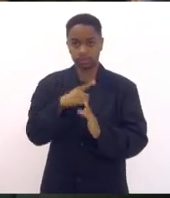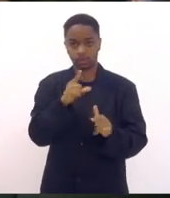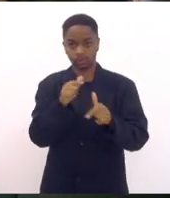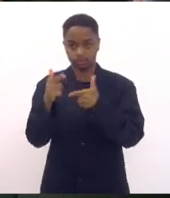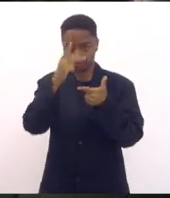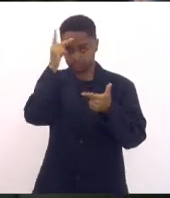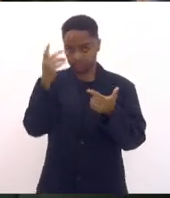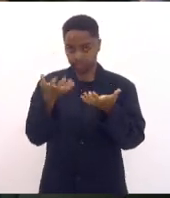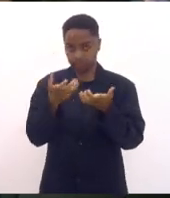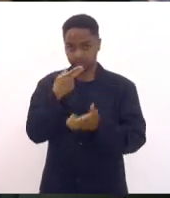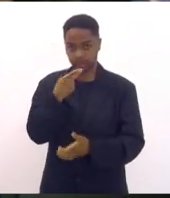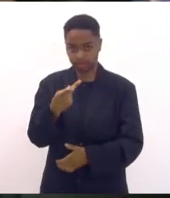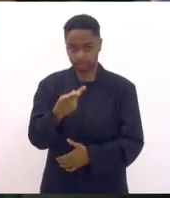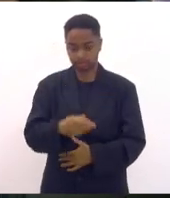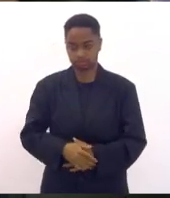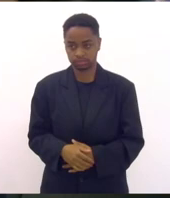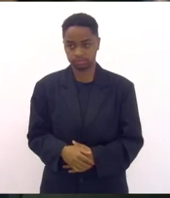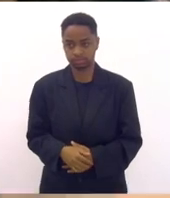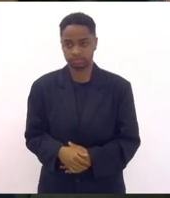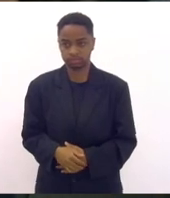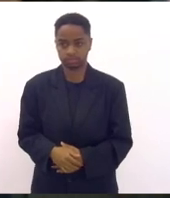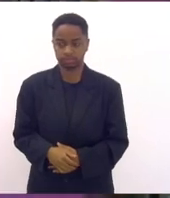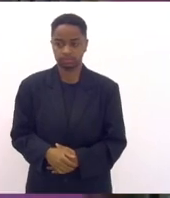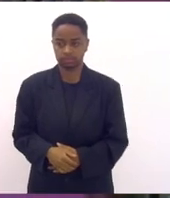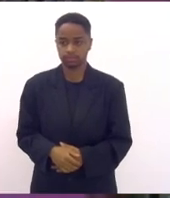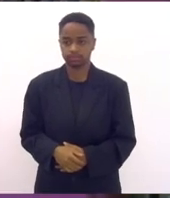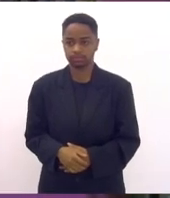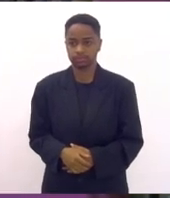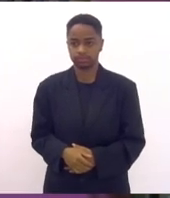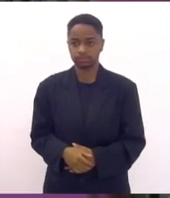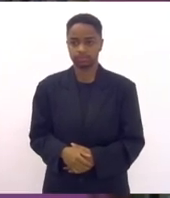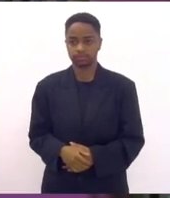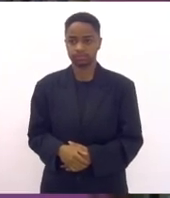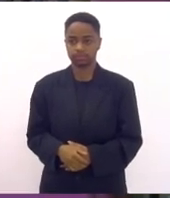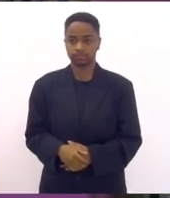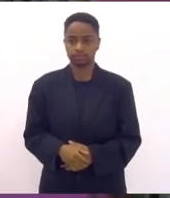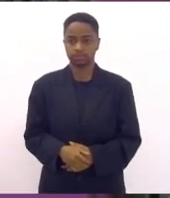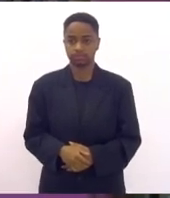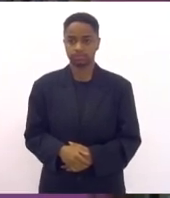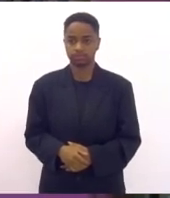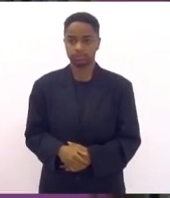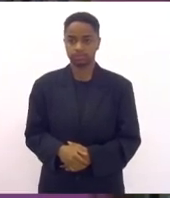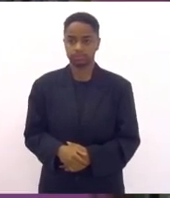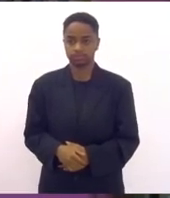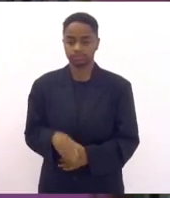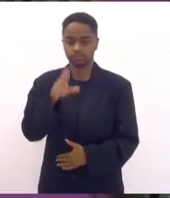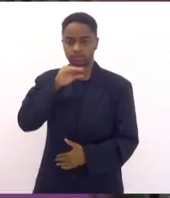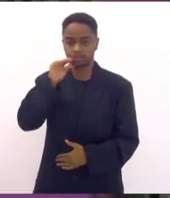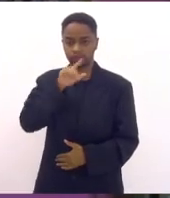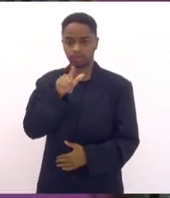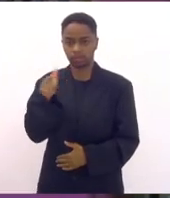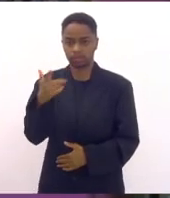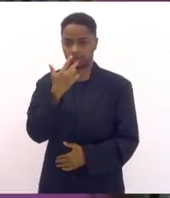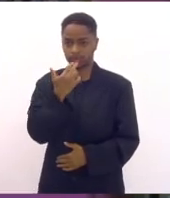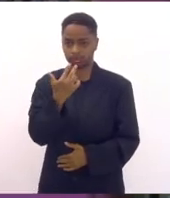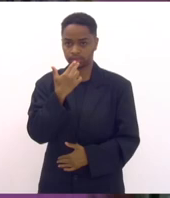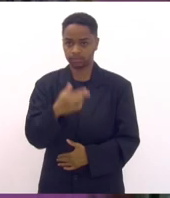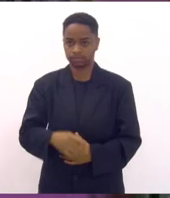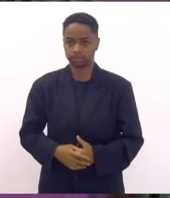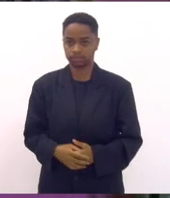para falar vamos lá eh bmim assal